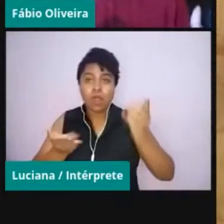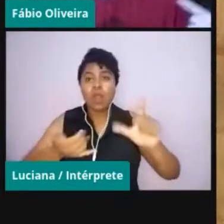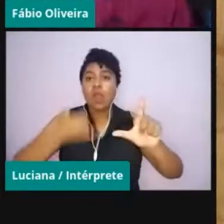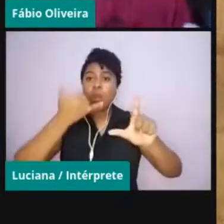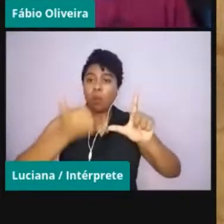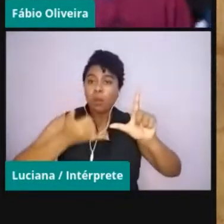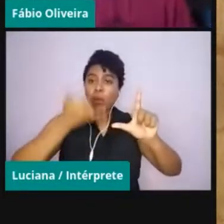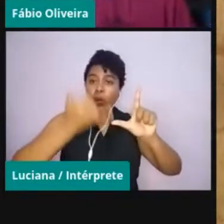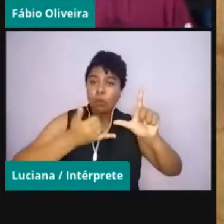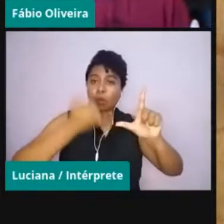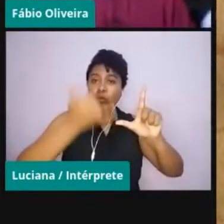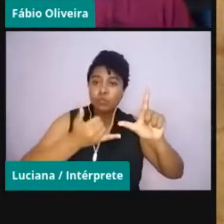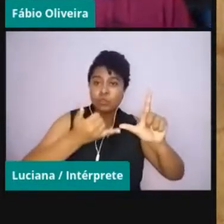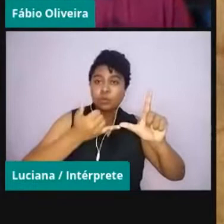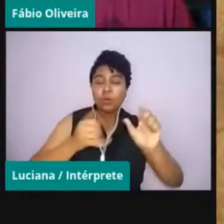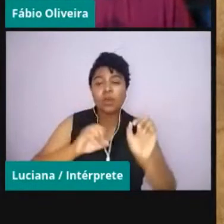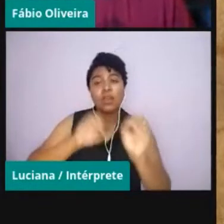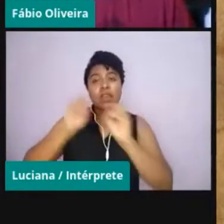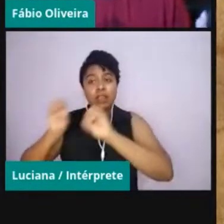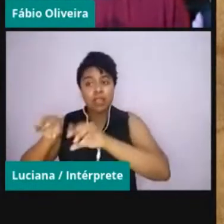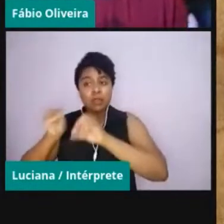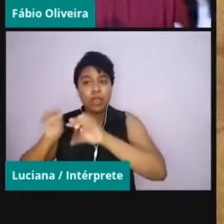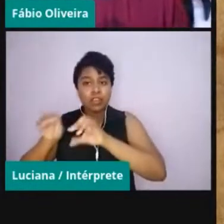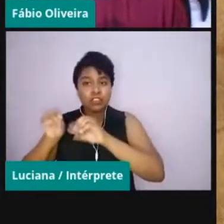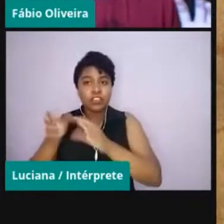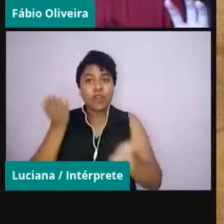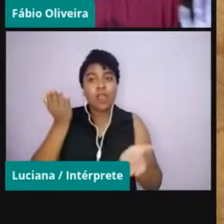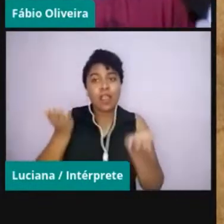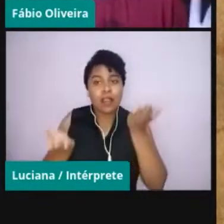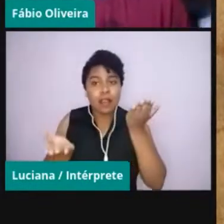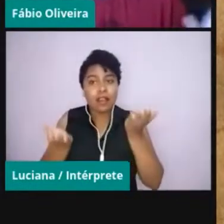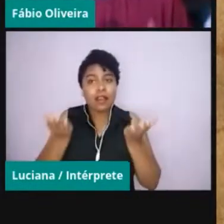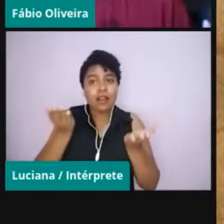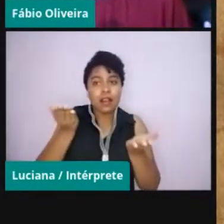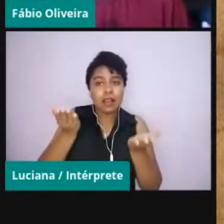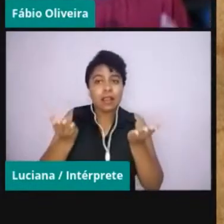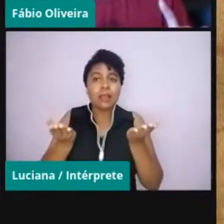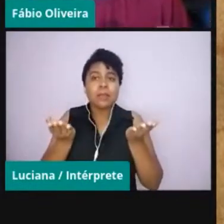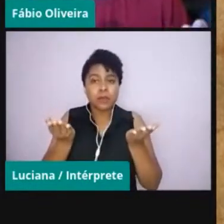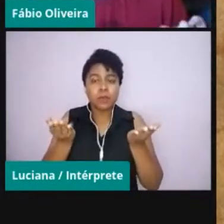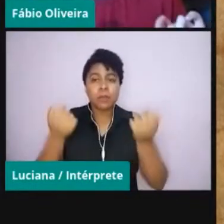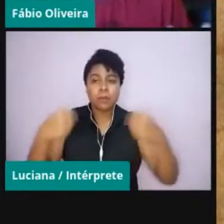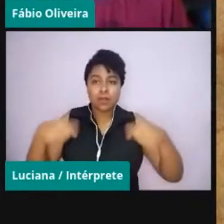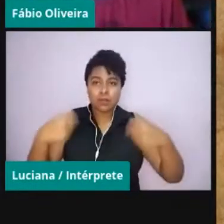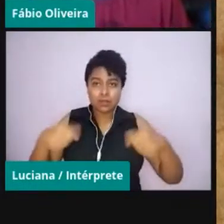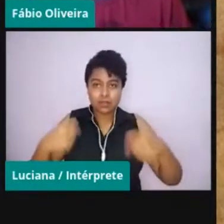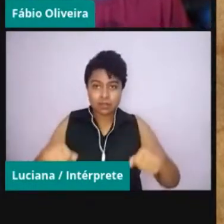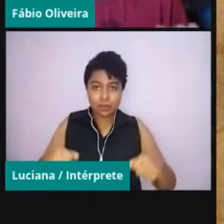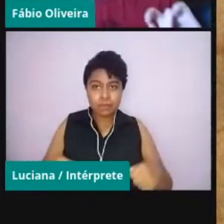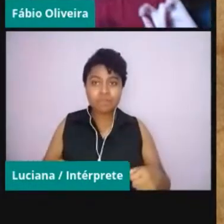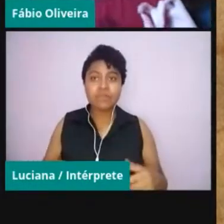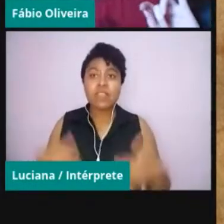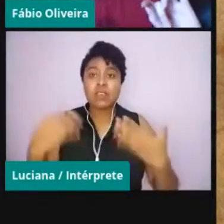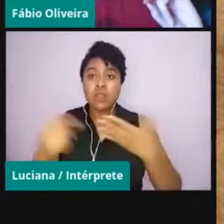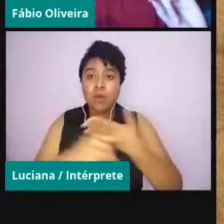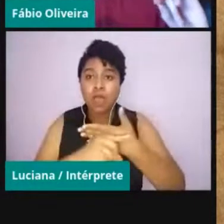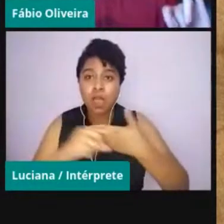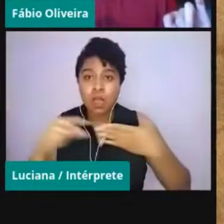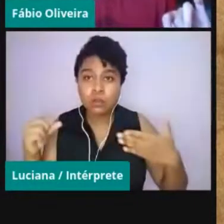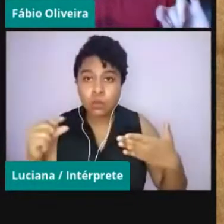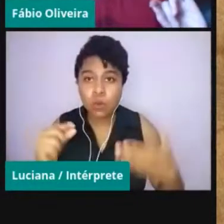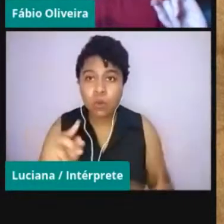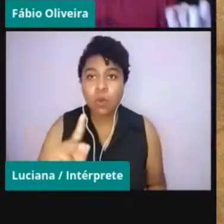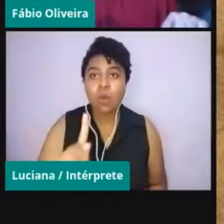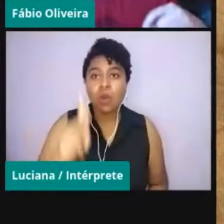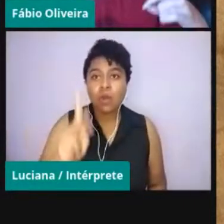educativo. É uma das coisas mais difíceis de se fazer, mas que, de acordo com Kishimoto, é bastante importante, porque se você tem